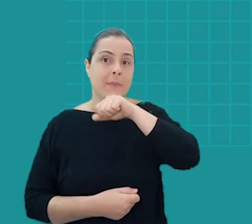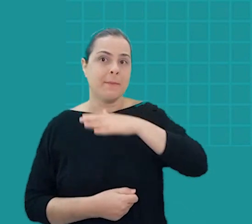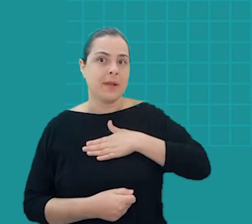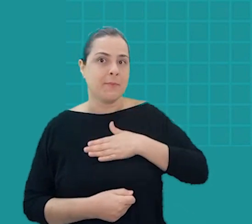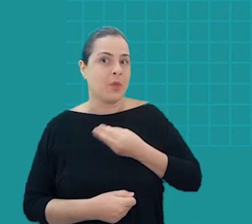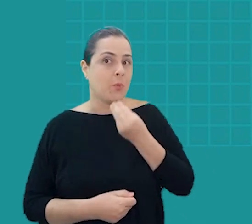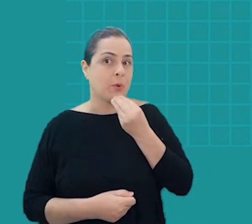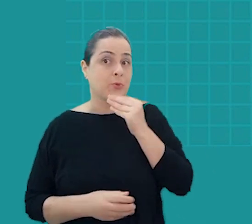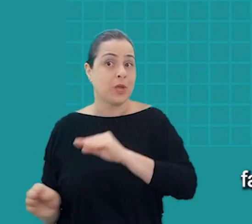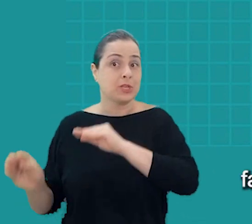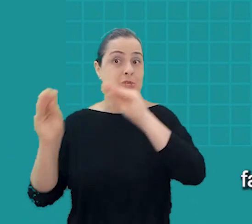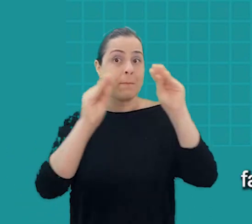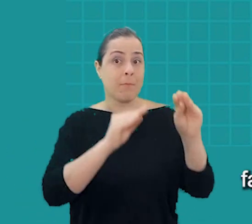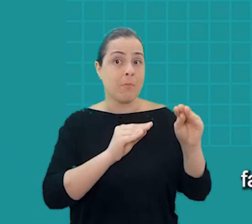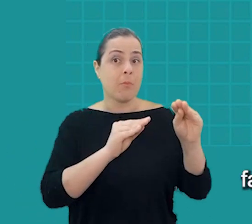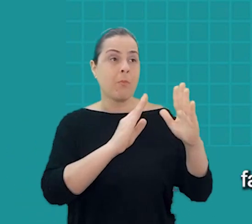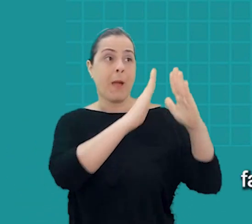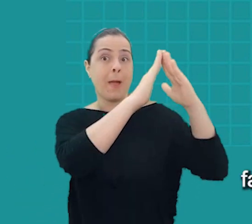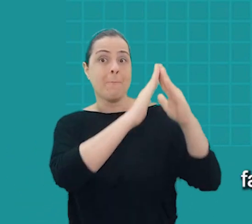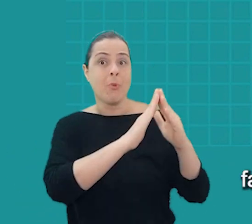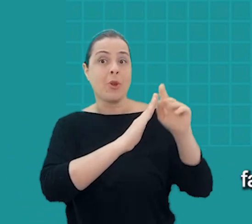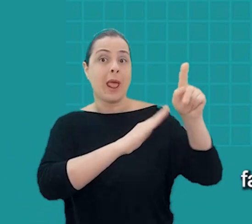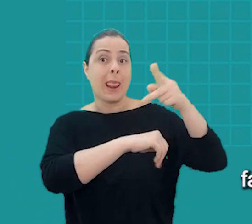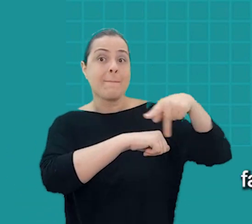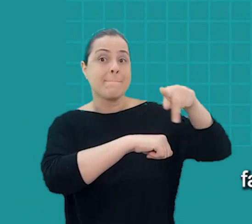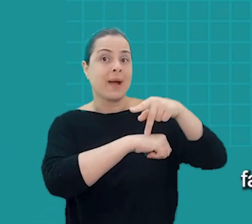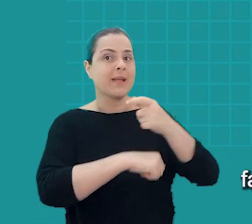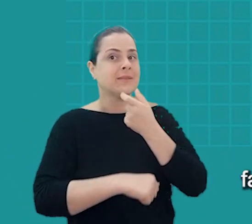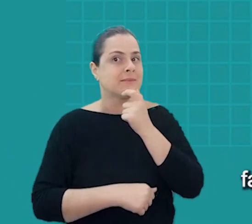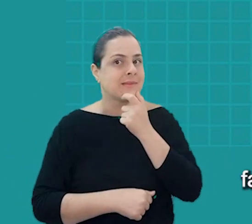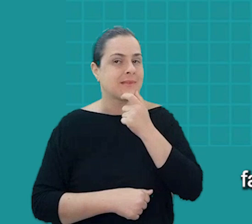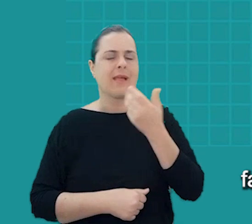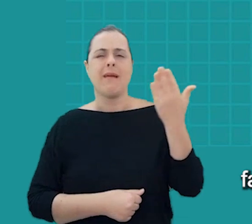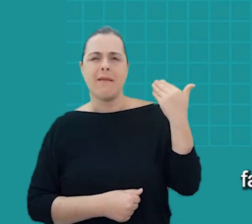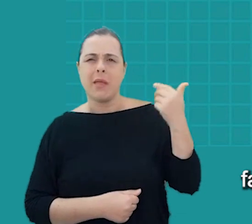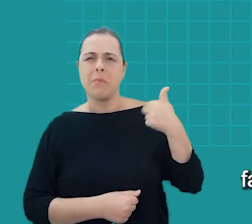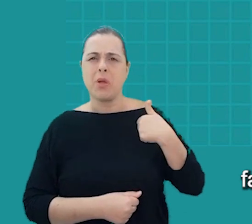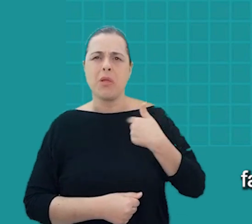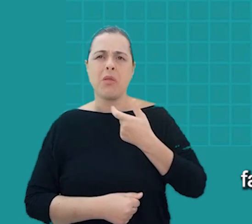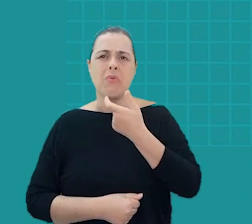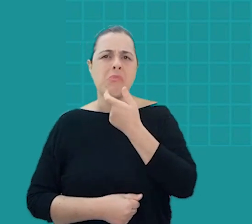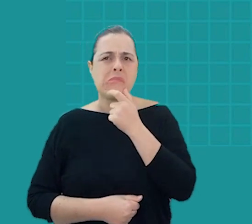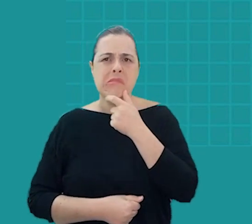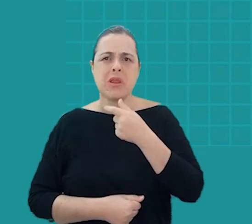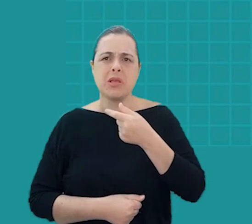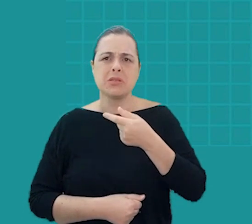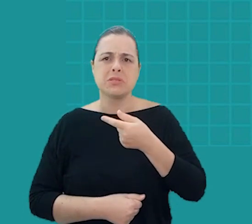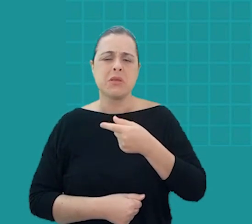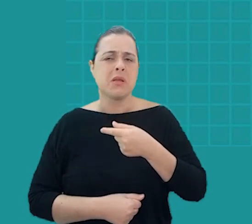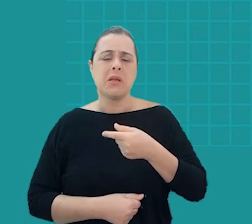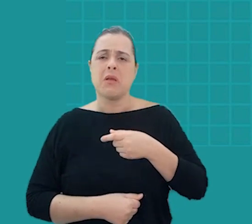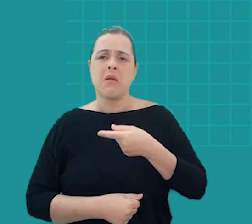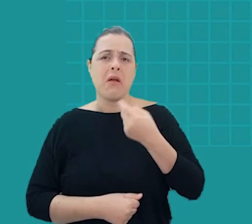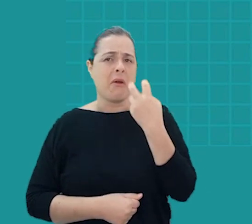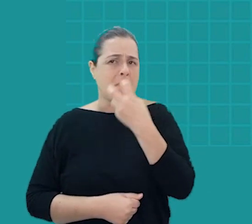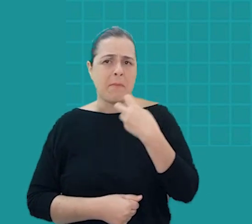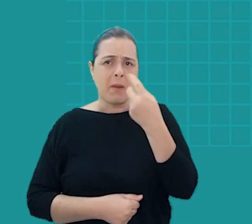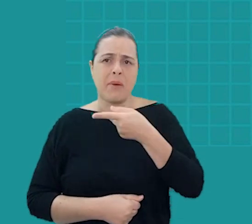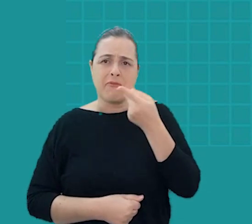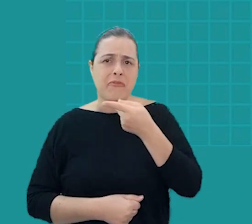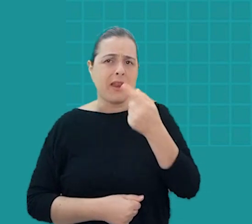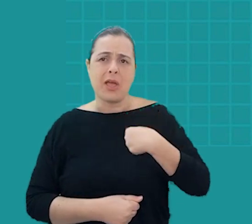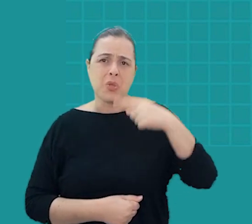na Inglaterra, me avançou muito. Eu não sabia falar inglês, eu estava frustrado no Brasil. Eu falo 4